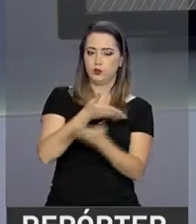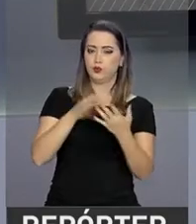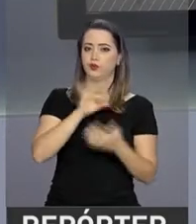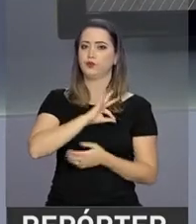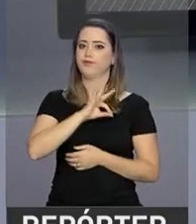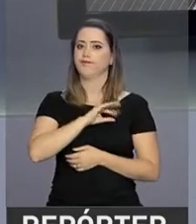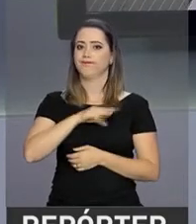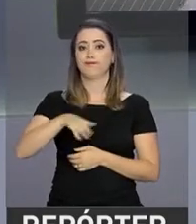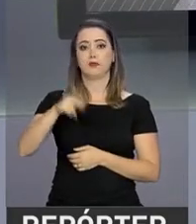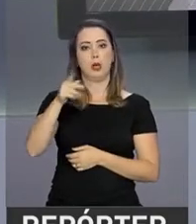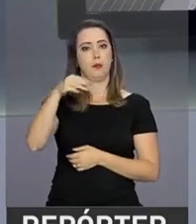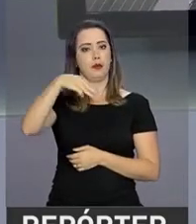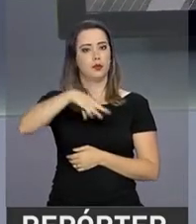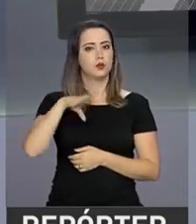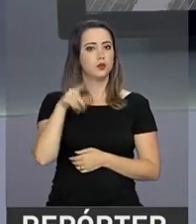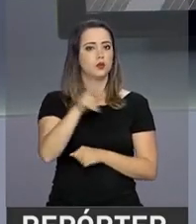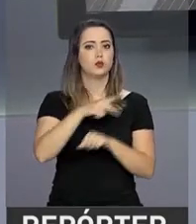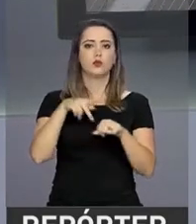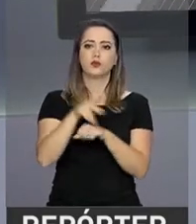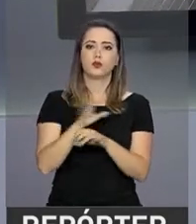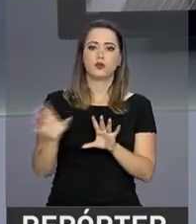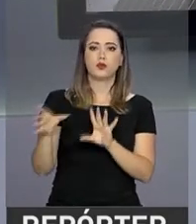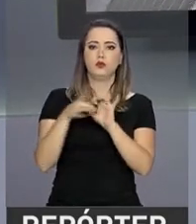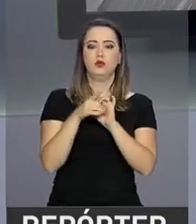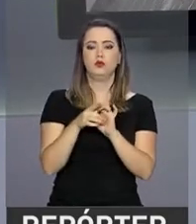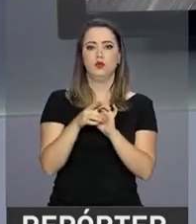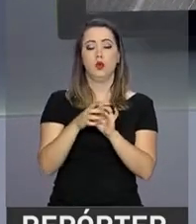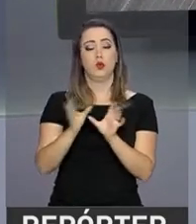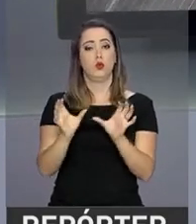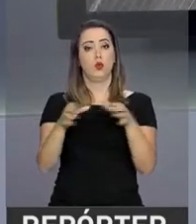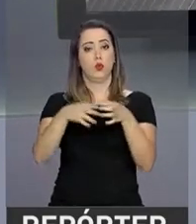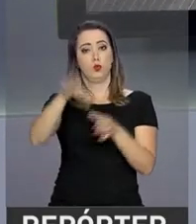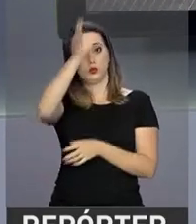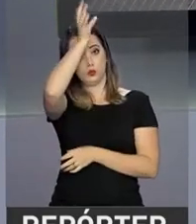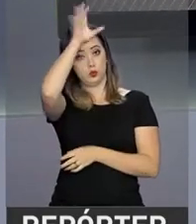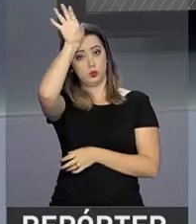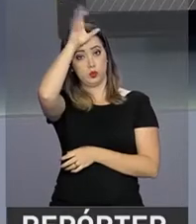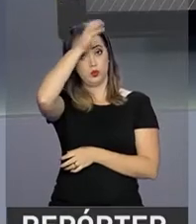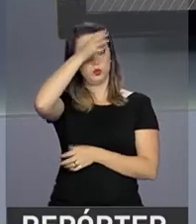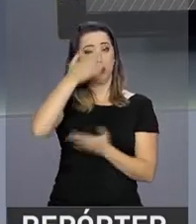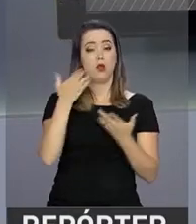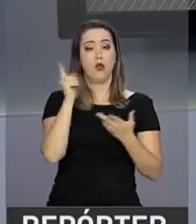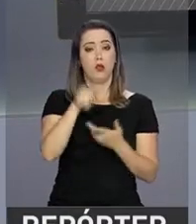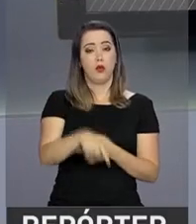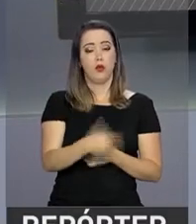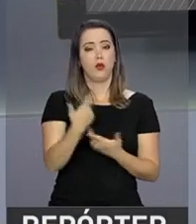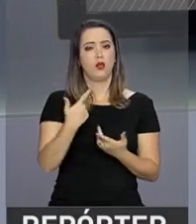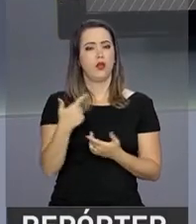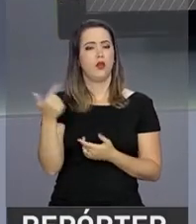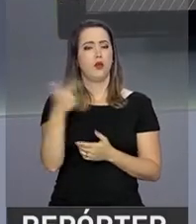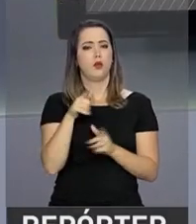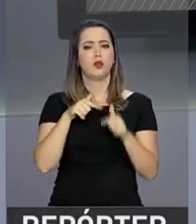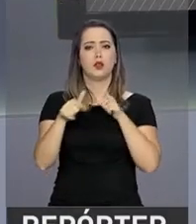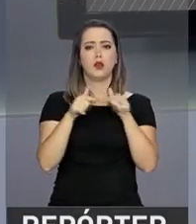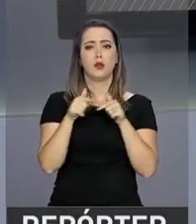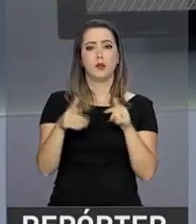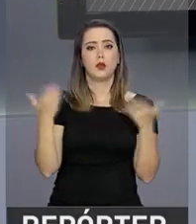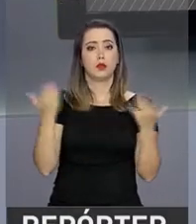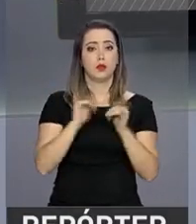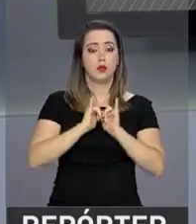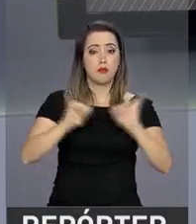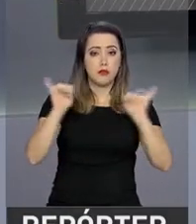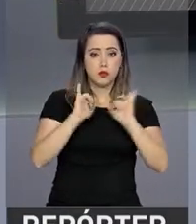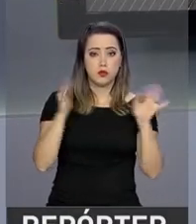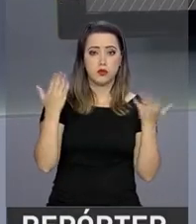as polícias militares de todo o país e os integrantes dos corpos de bombeiros. É a Operação Tiradentes 2, que foi lançada agora há